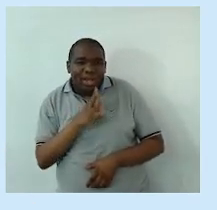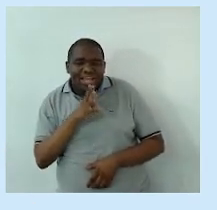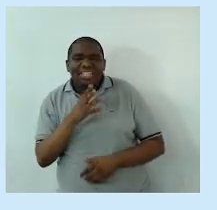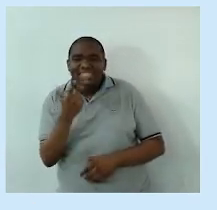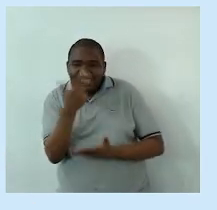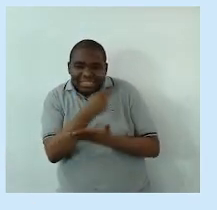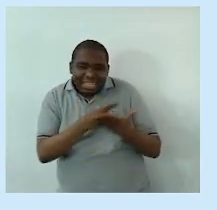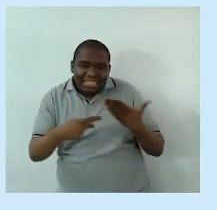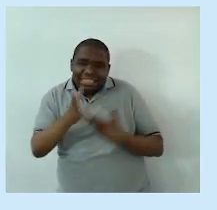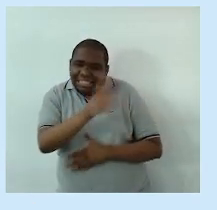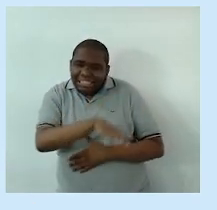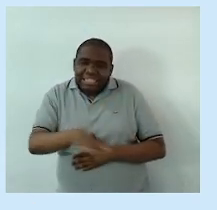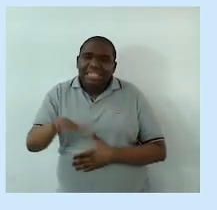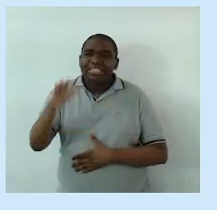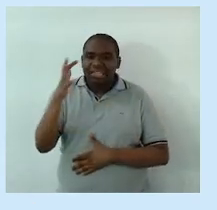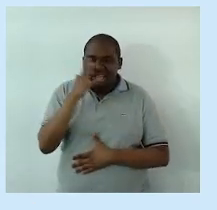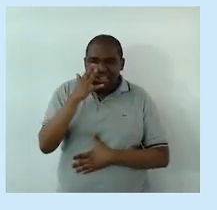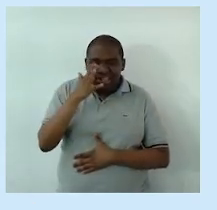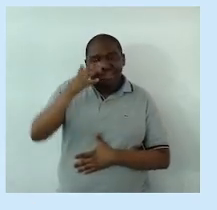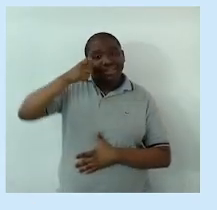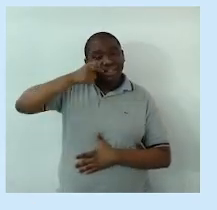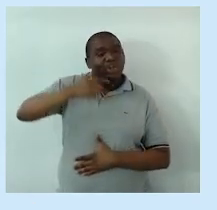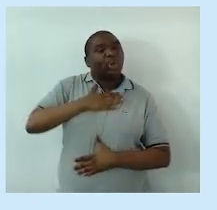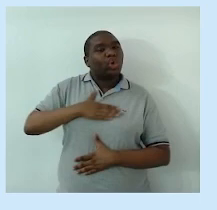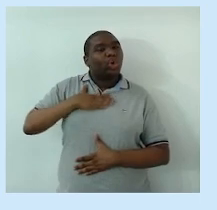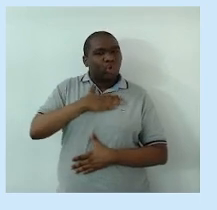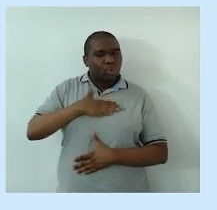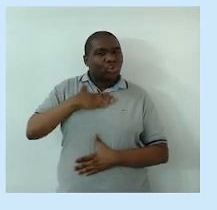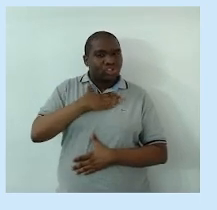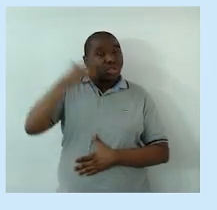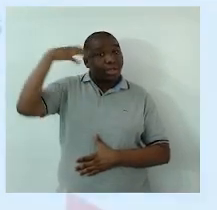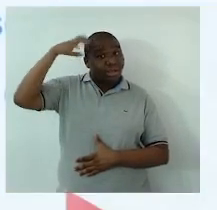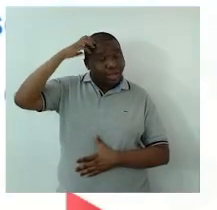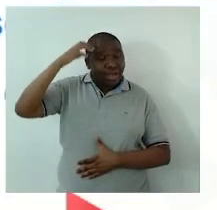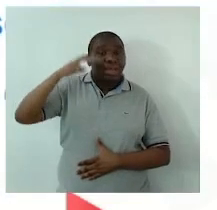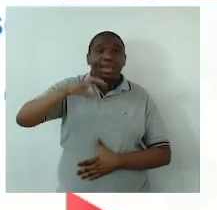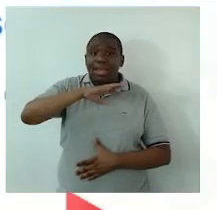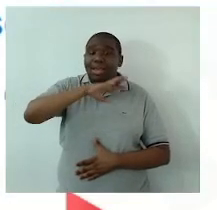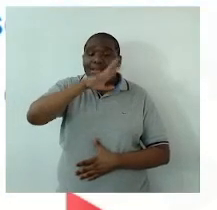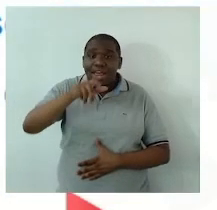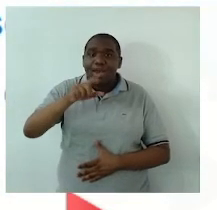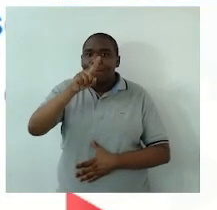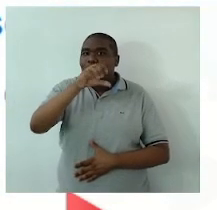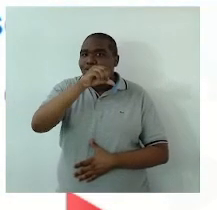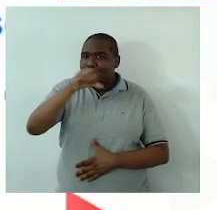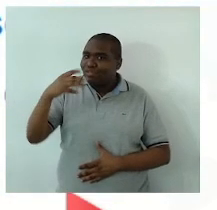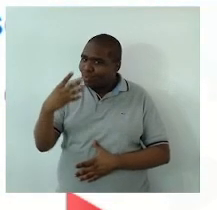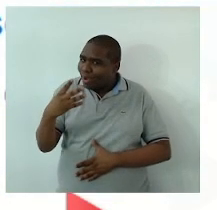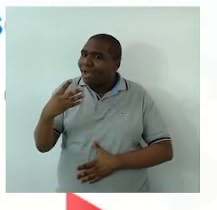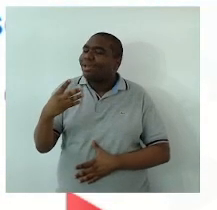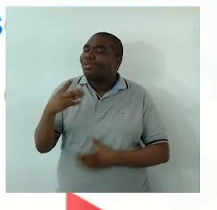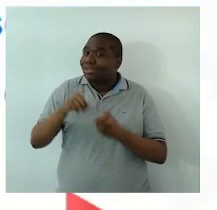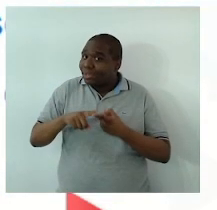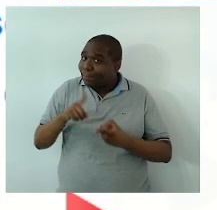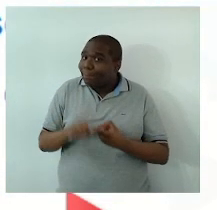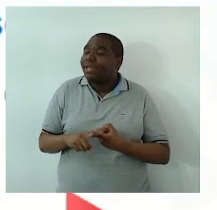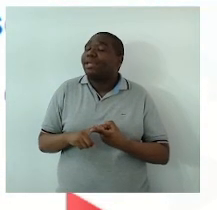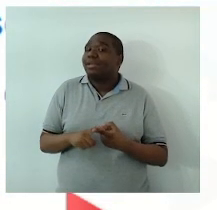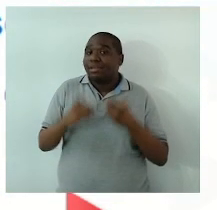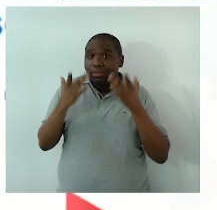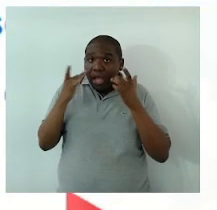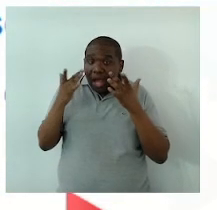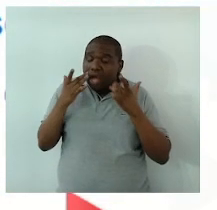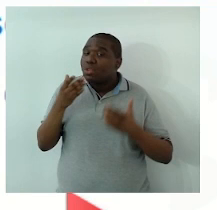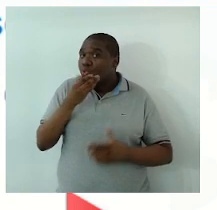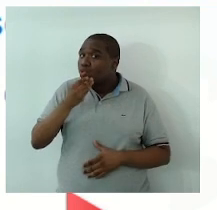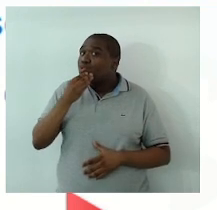que muita gente gosta, né, de assistir, The Lion King, que em 1994 também é inspirado numa peça de